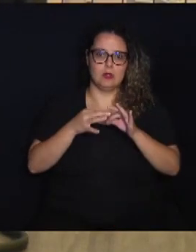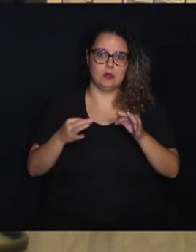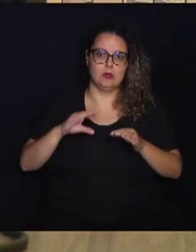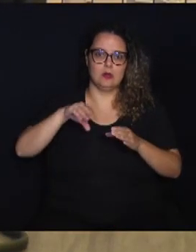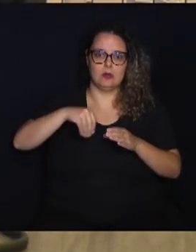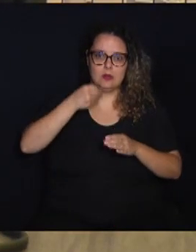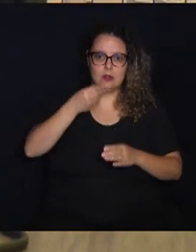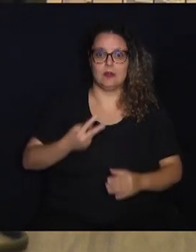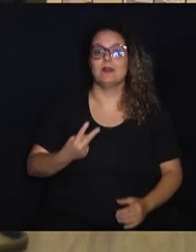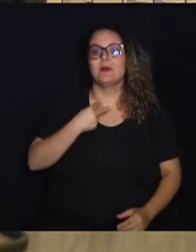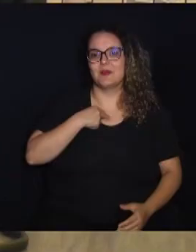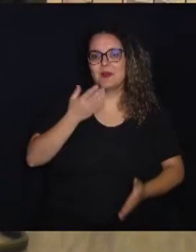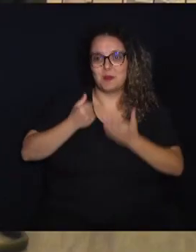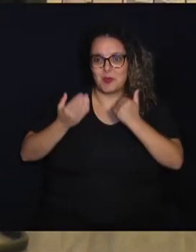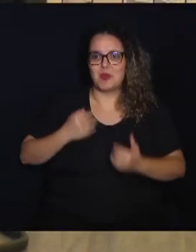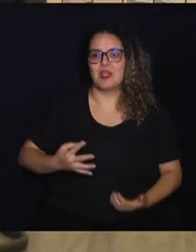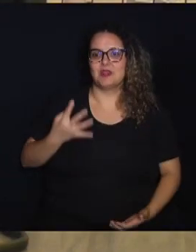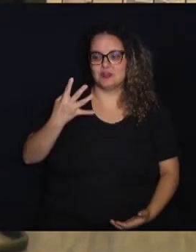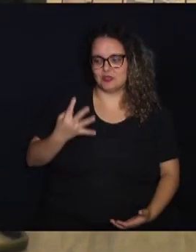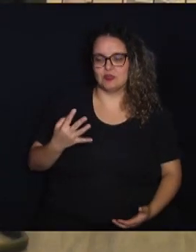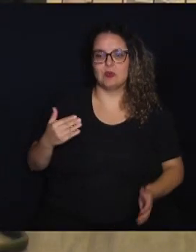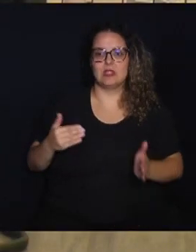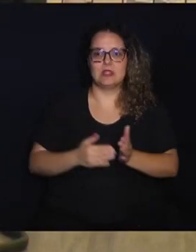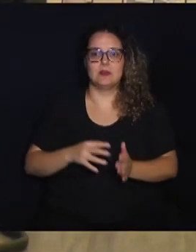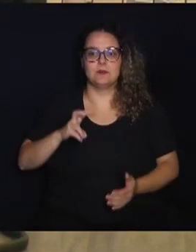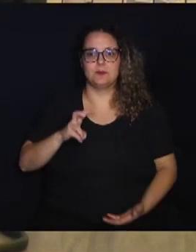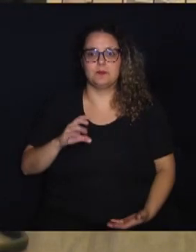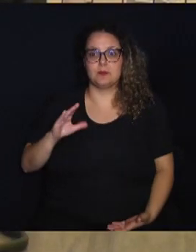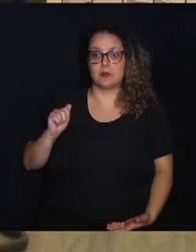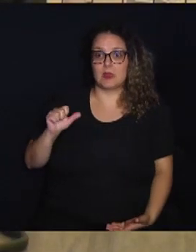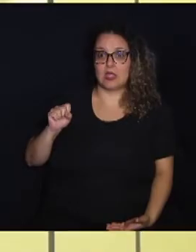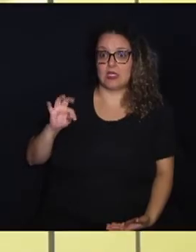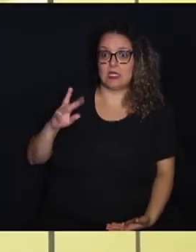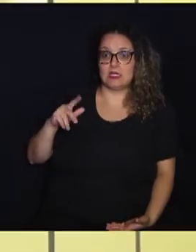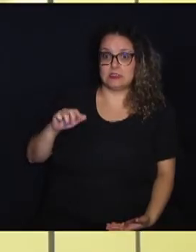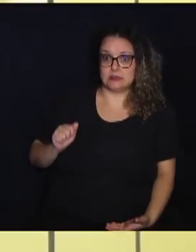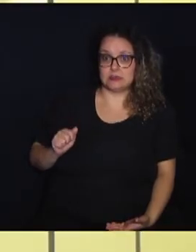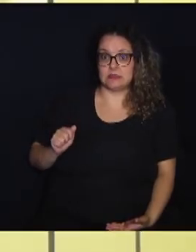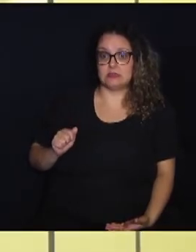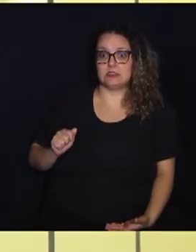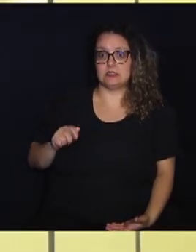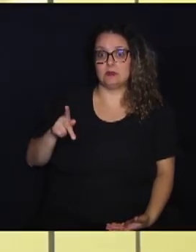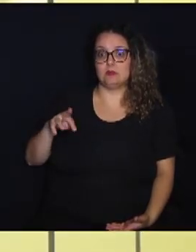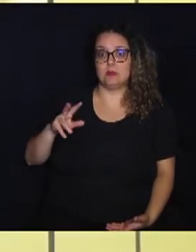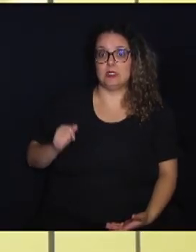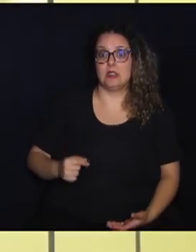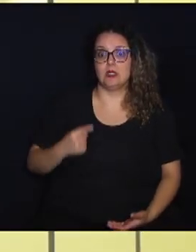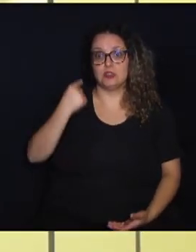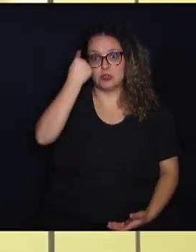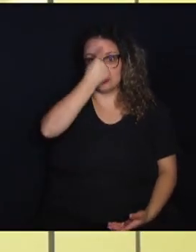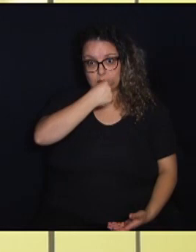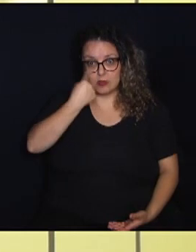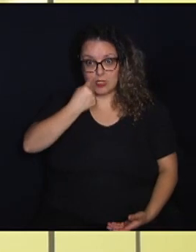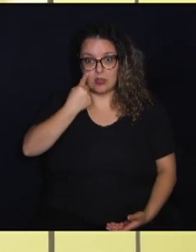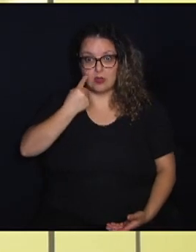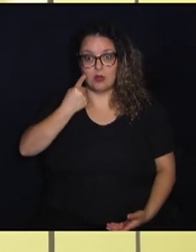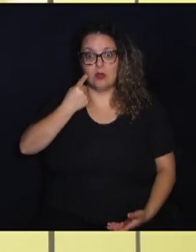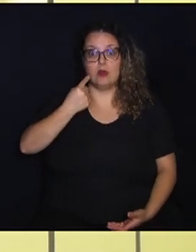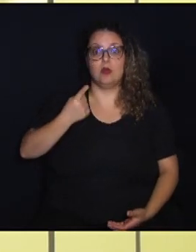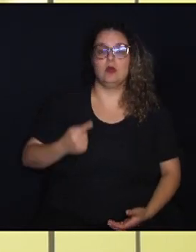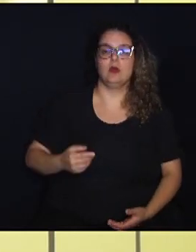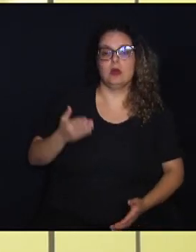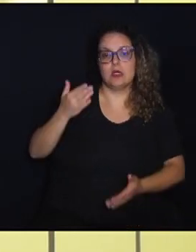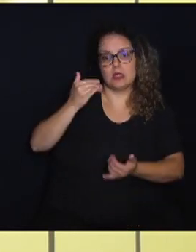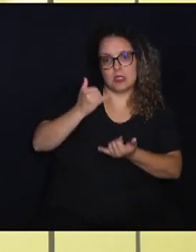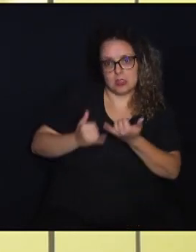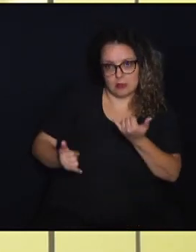viu? É isso, de 4 a 5 castanhas do Pará a cada 1h30 para o diabético é excelente. Uau, muito